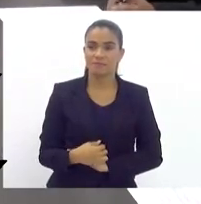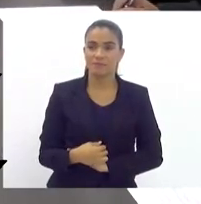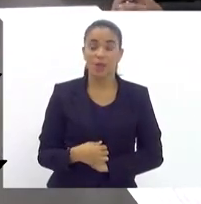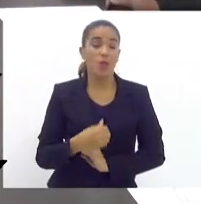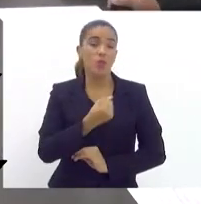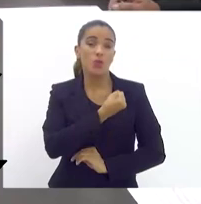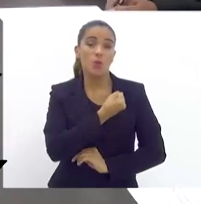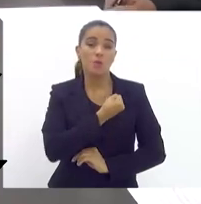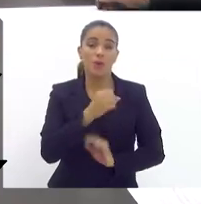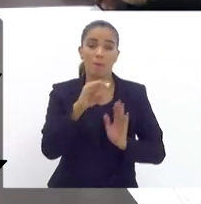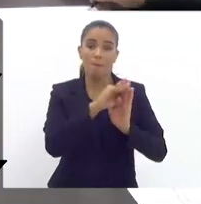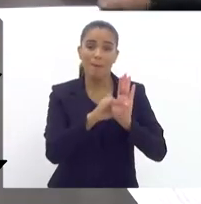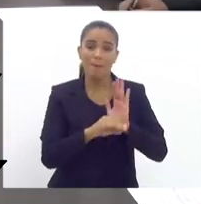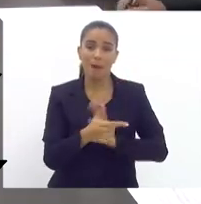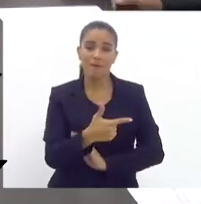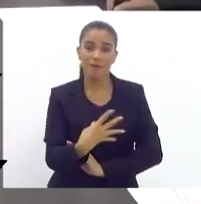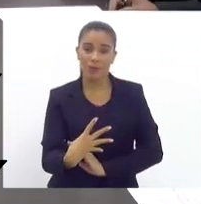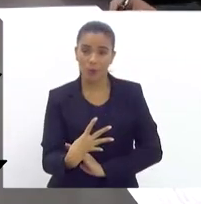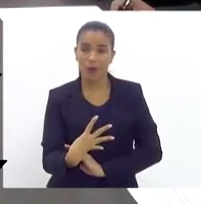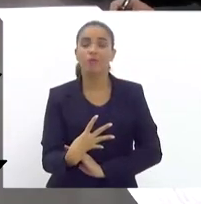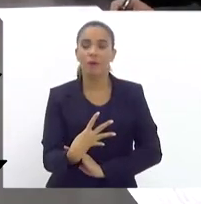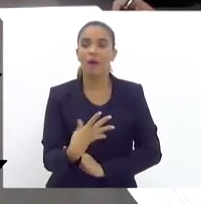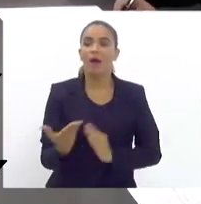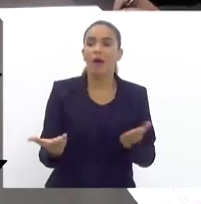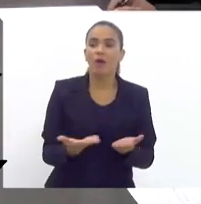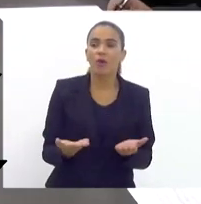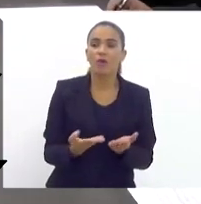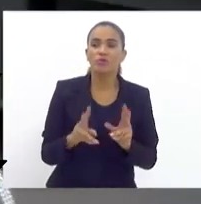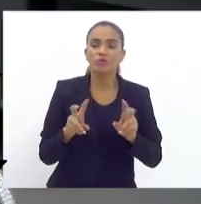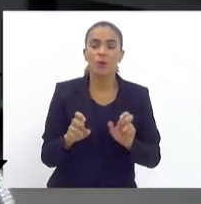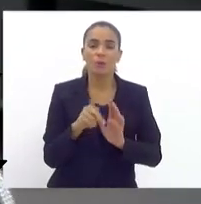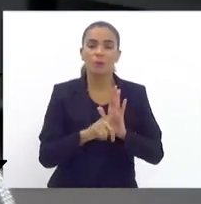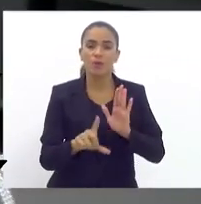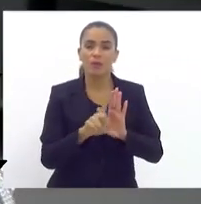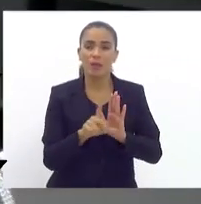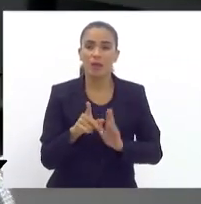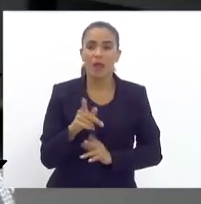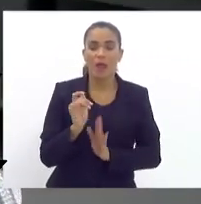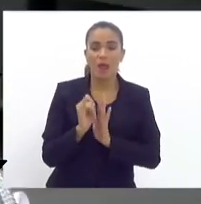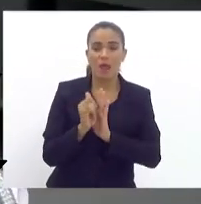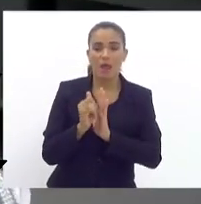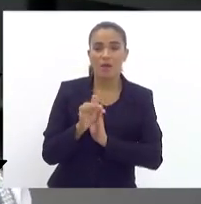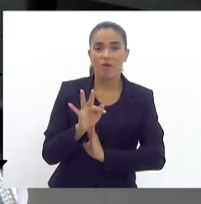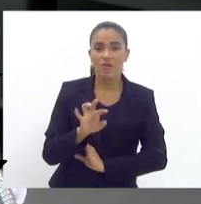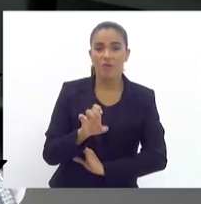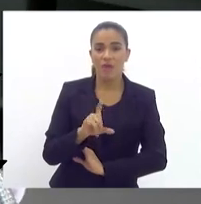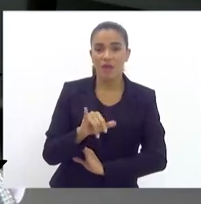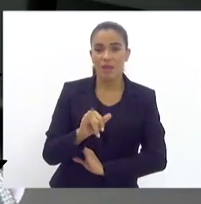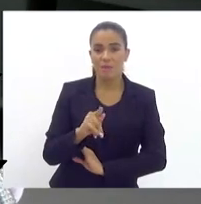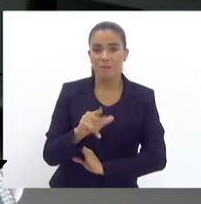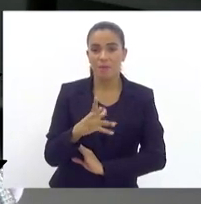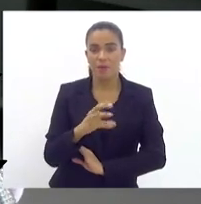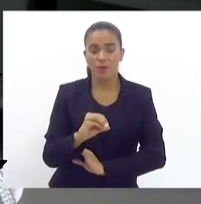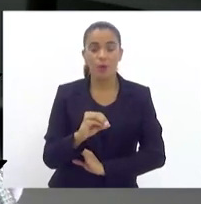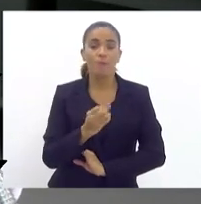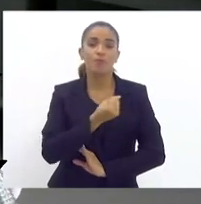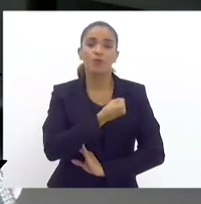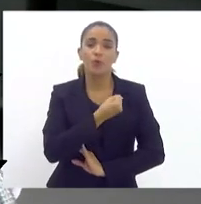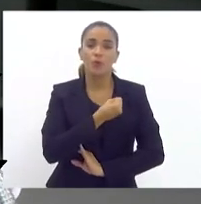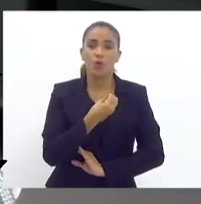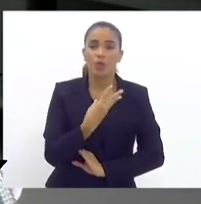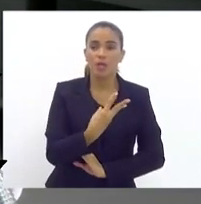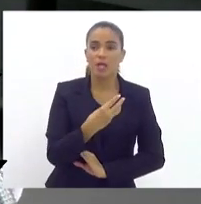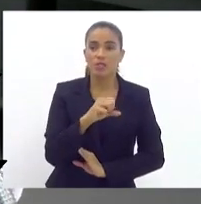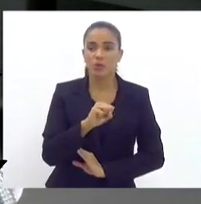Item 24 da pauta, vamos tratar agora dos projetos de relatoria do deputado Filipinho Raves. Projeto de lei 383